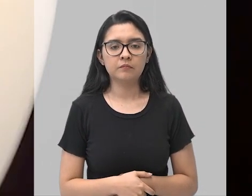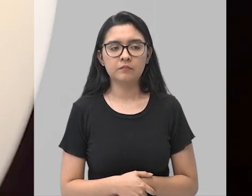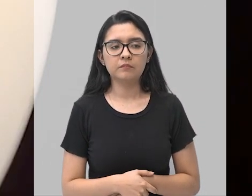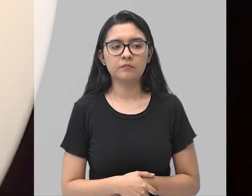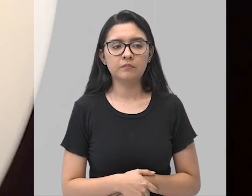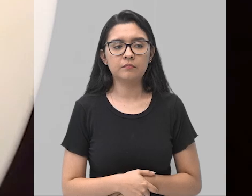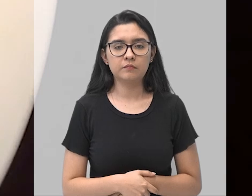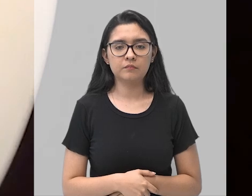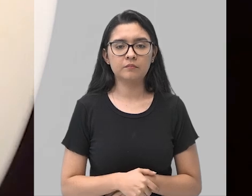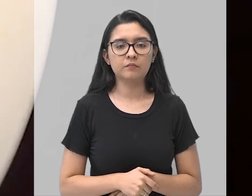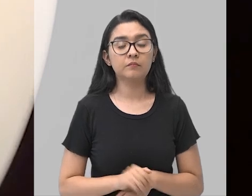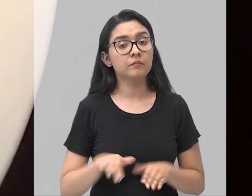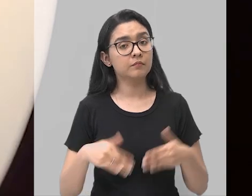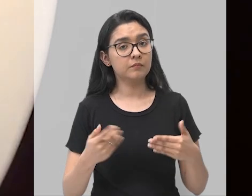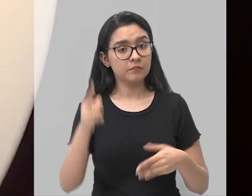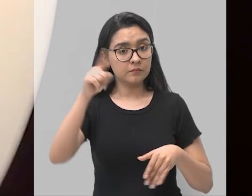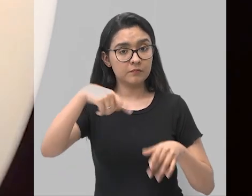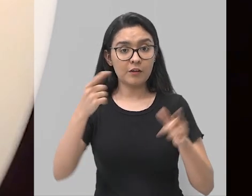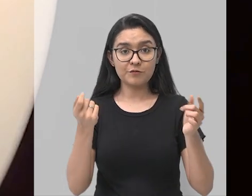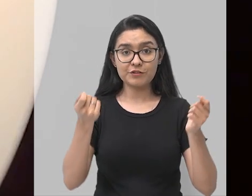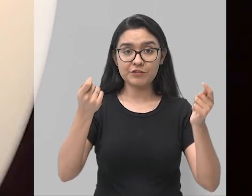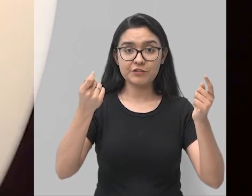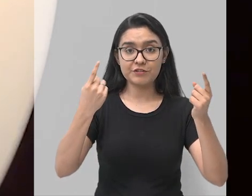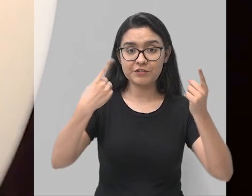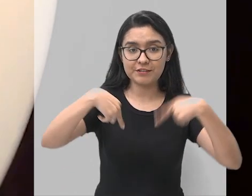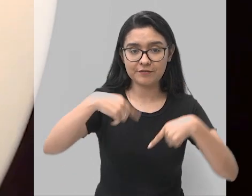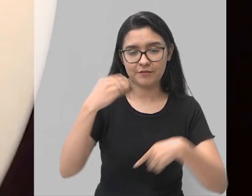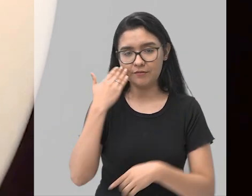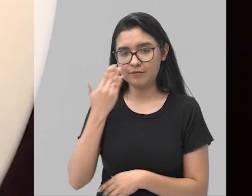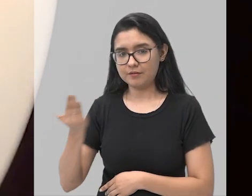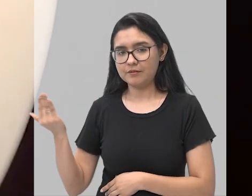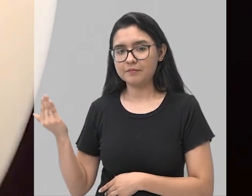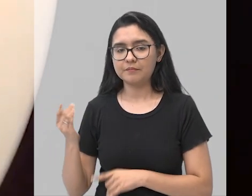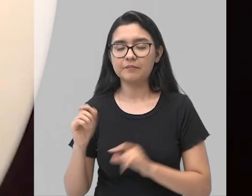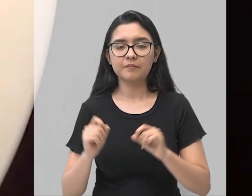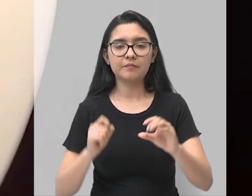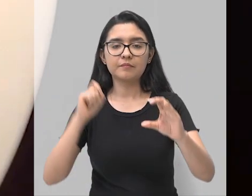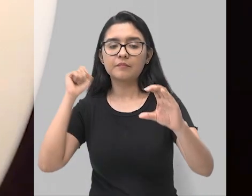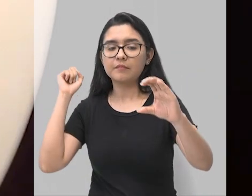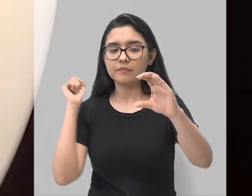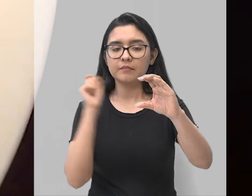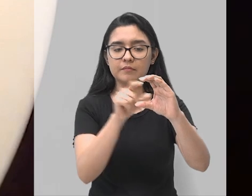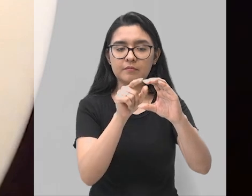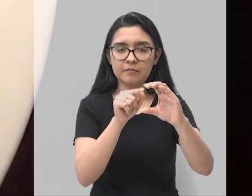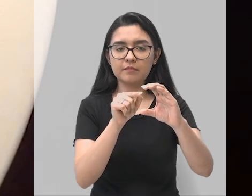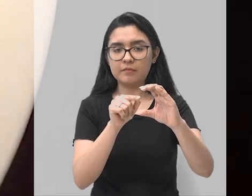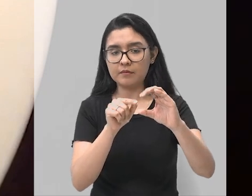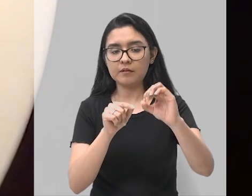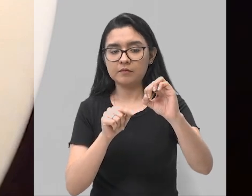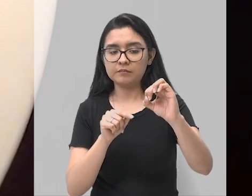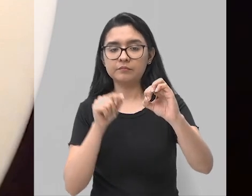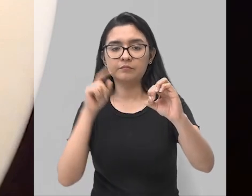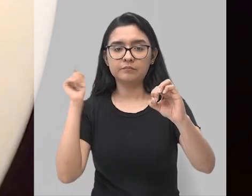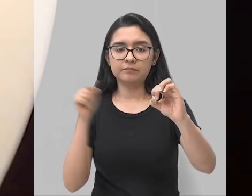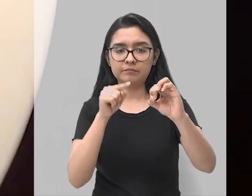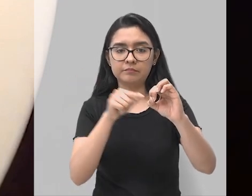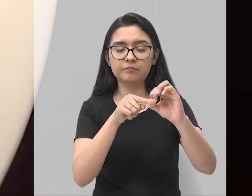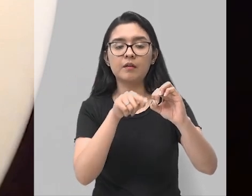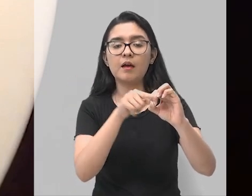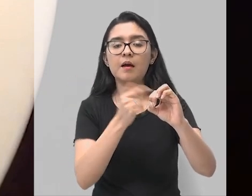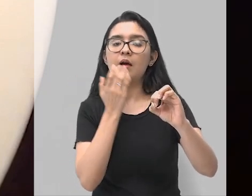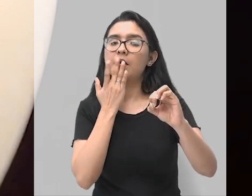e a pista, para que essa pedra ela deslize melhor, né? Lembrando que esse ato de varrer também serve para